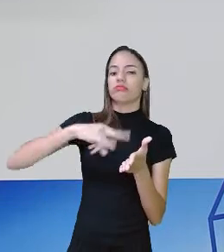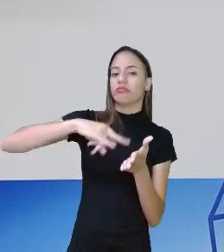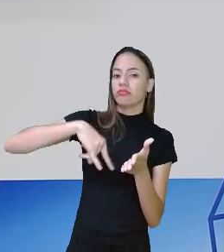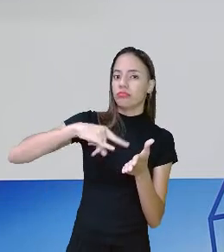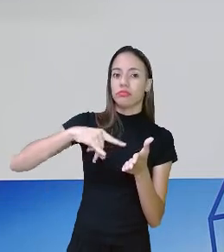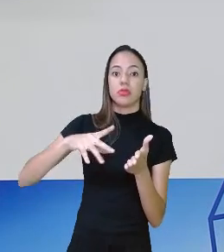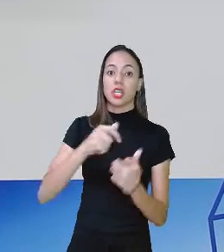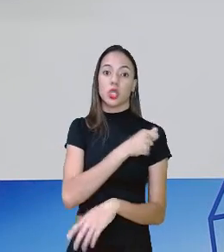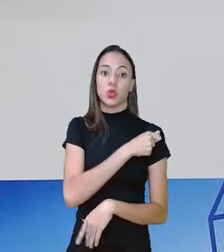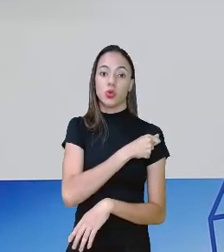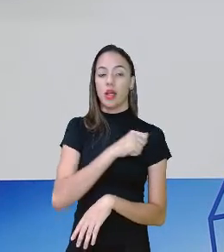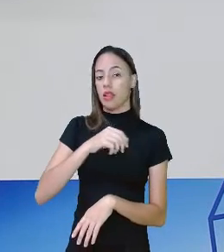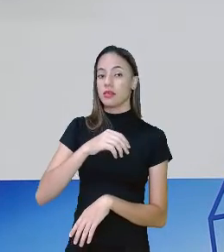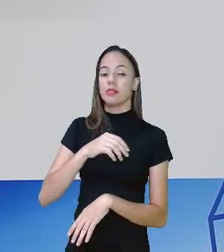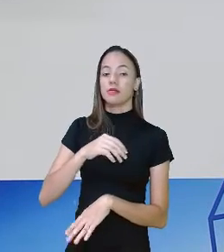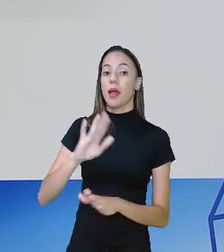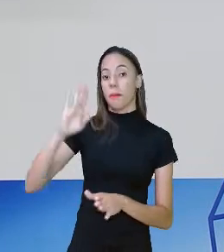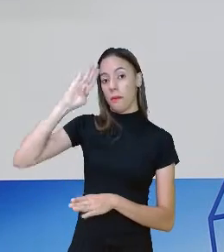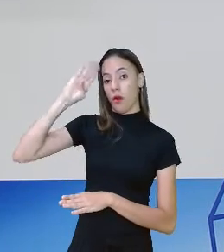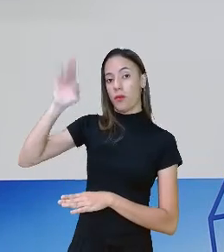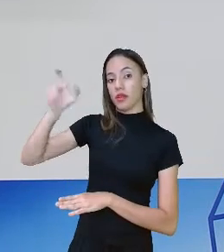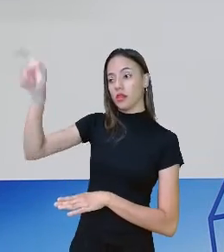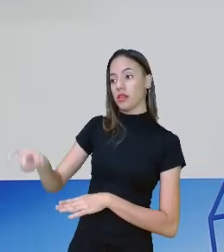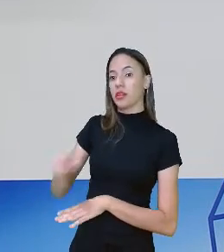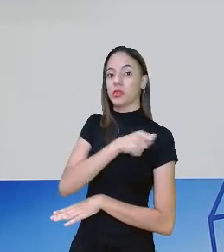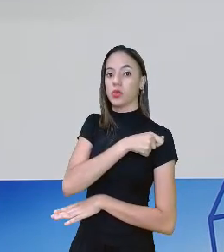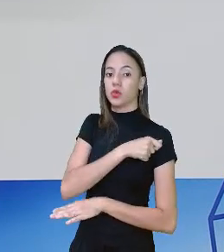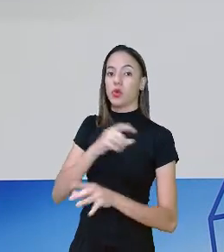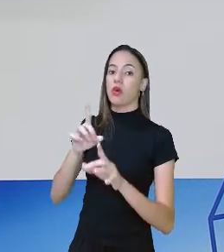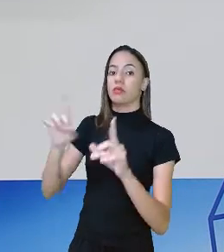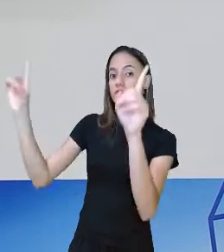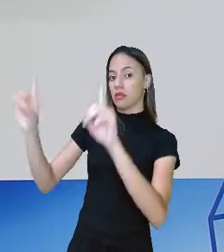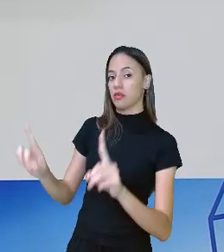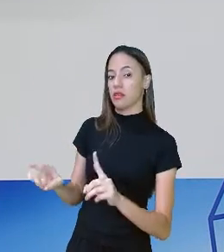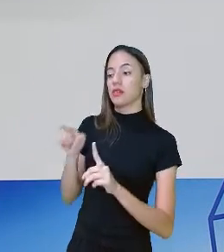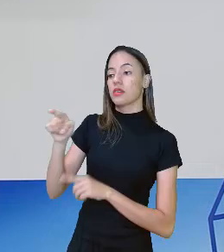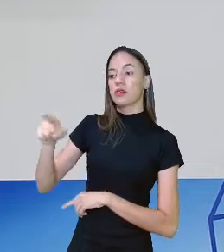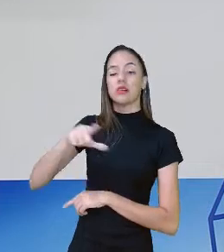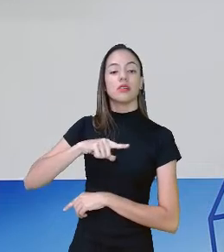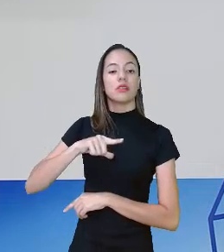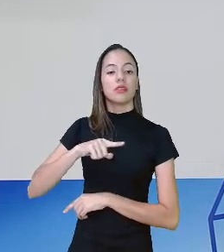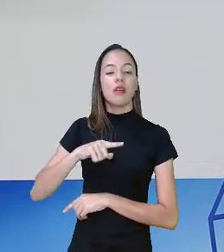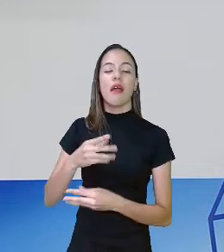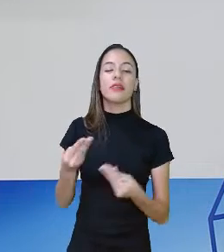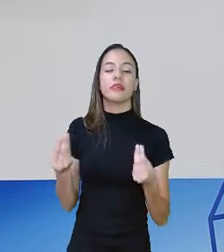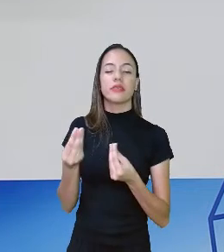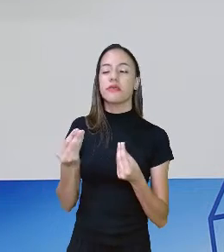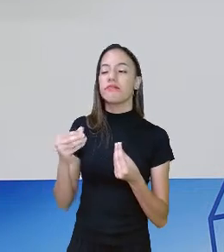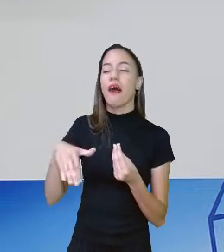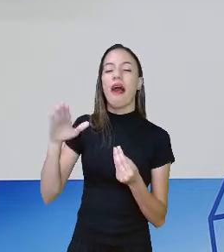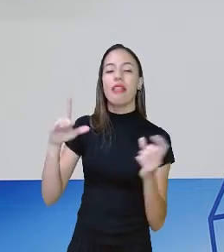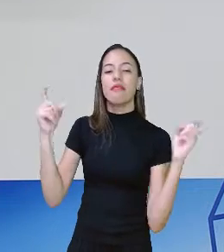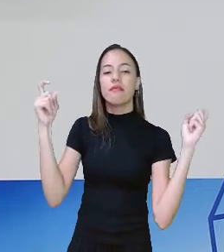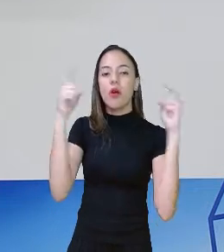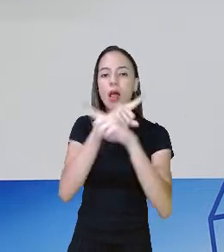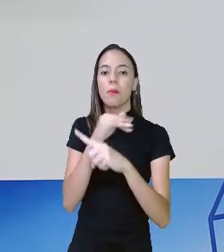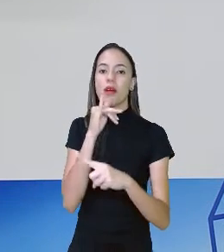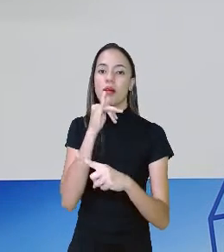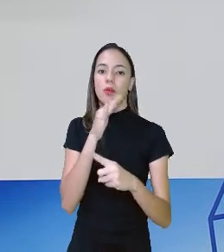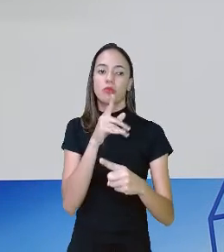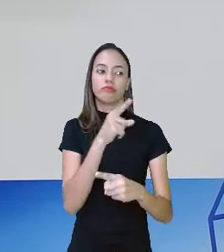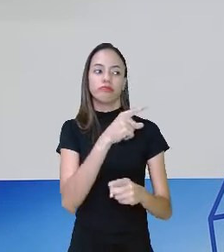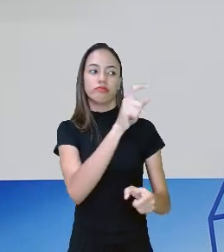em especial esse estudante com deficiência, esse estudante que está apresentando uma maior dificuldade dessa